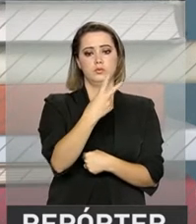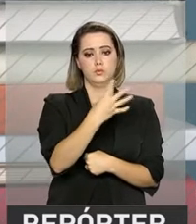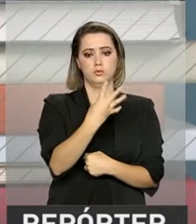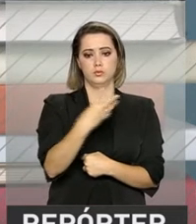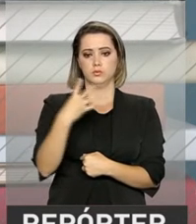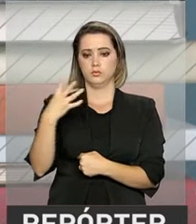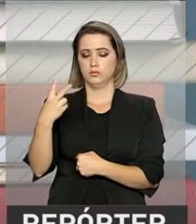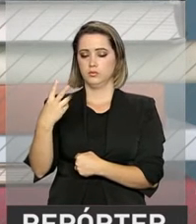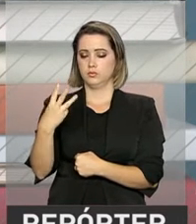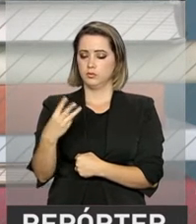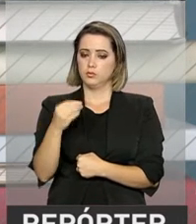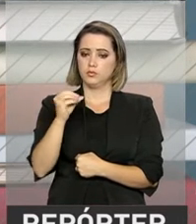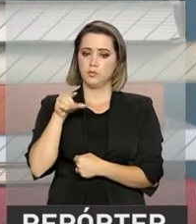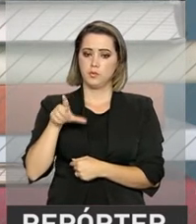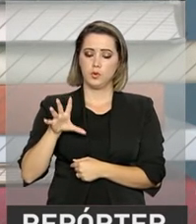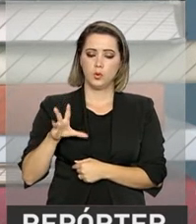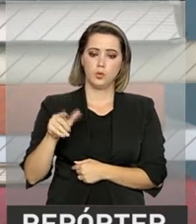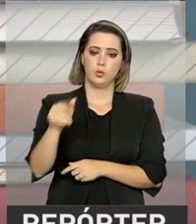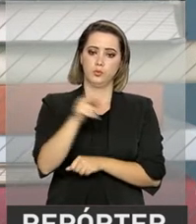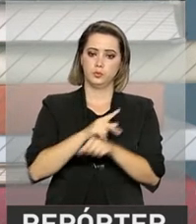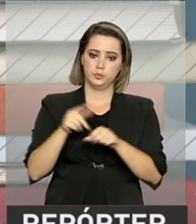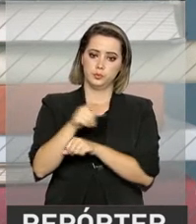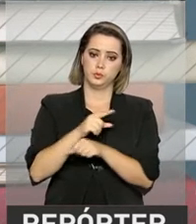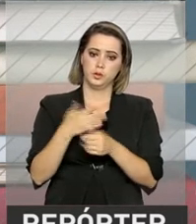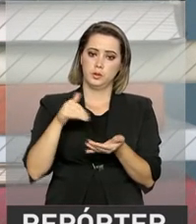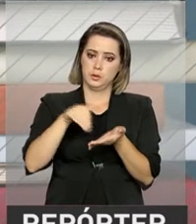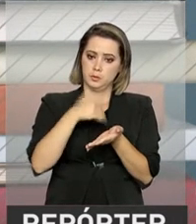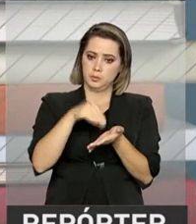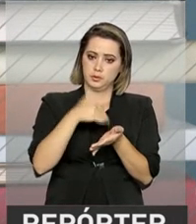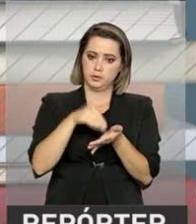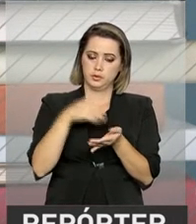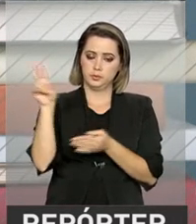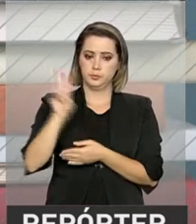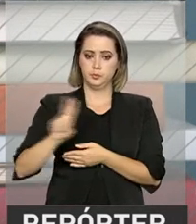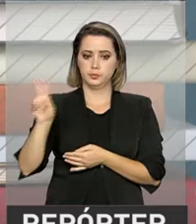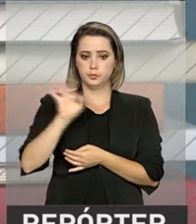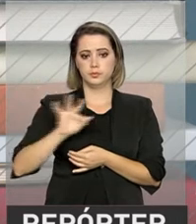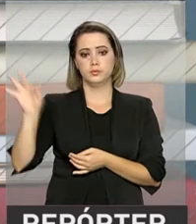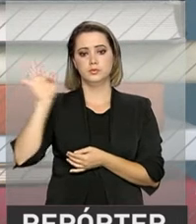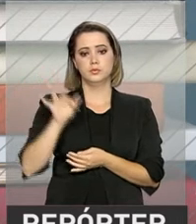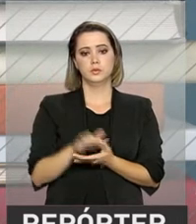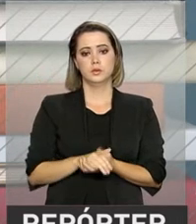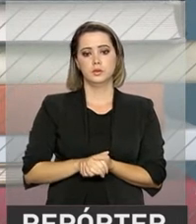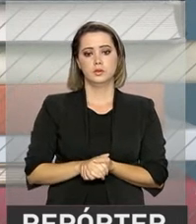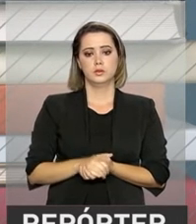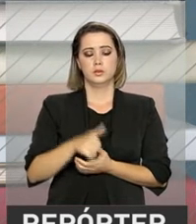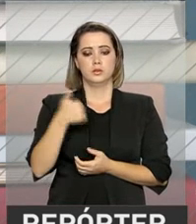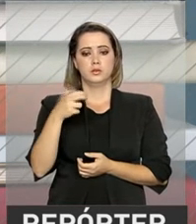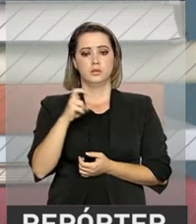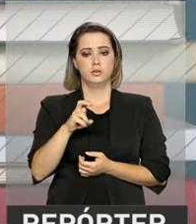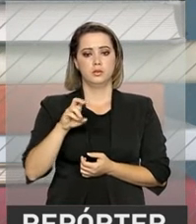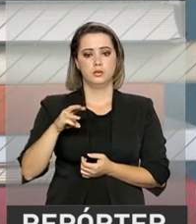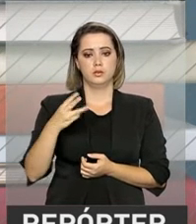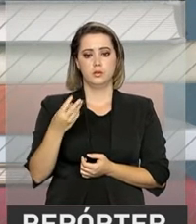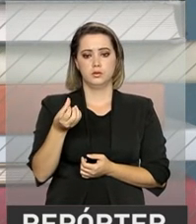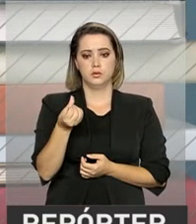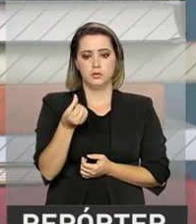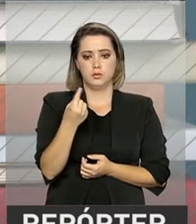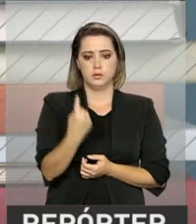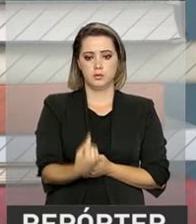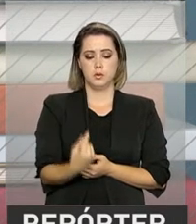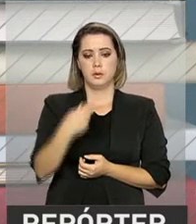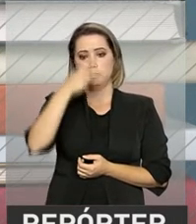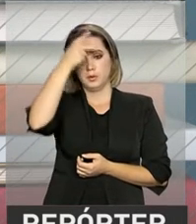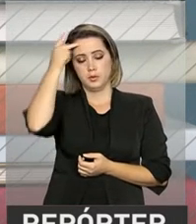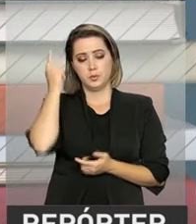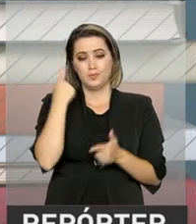quatrocentos e trinta estudantes em todo o país matriculados em universidades federais 15.361 são alunos em situação